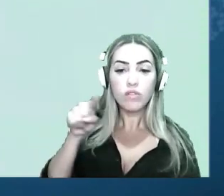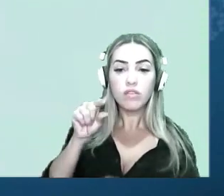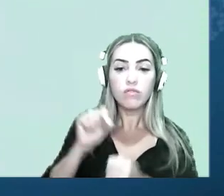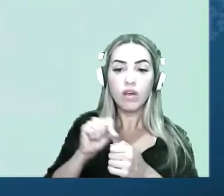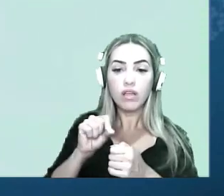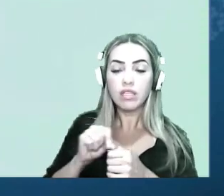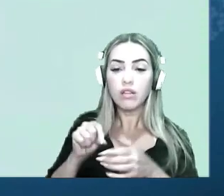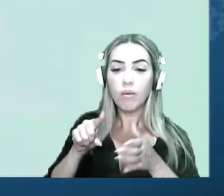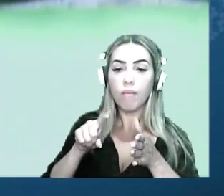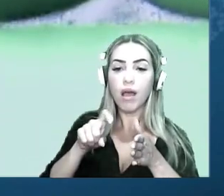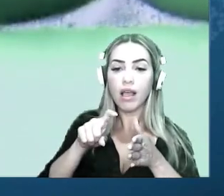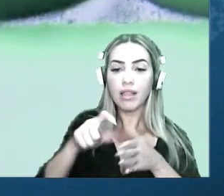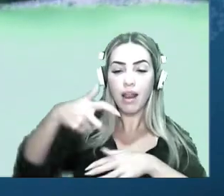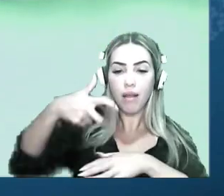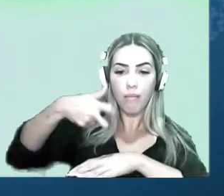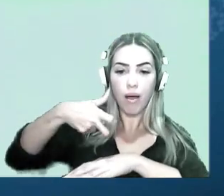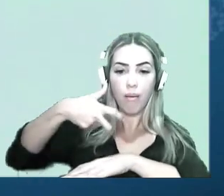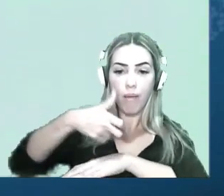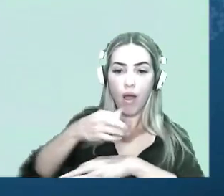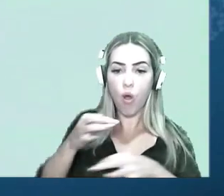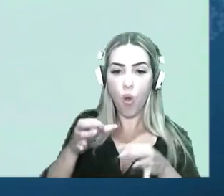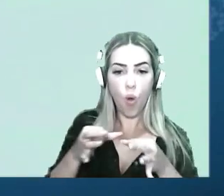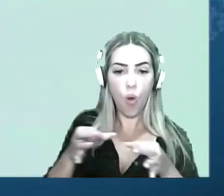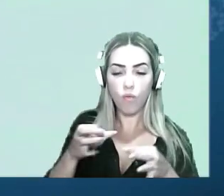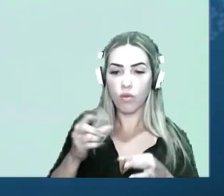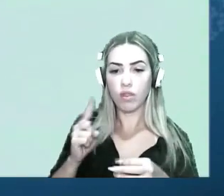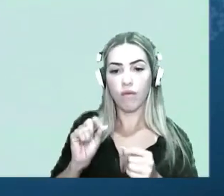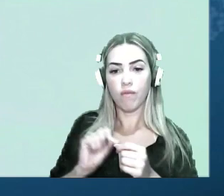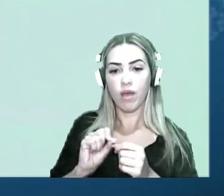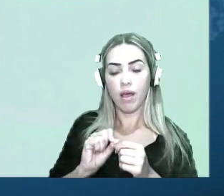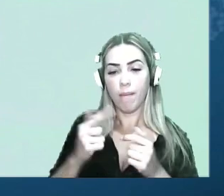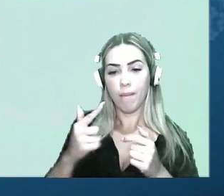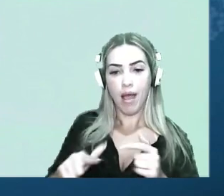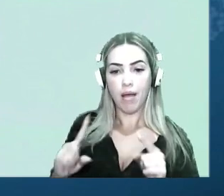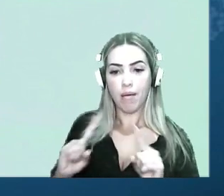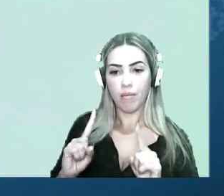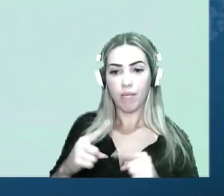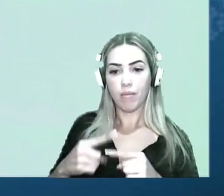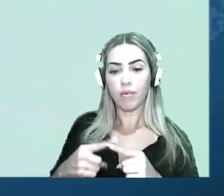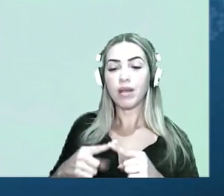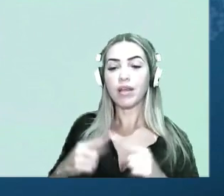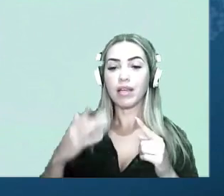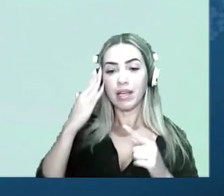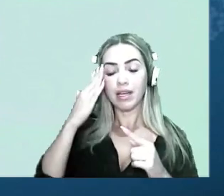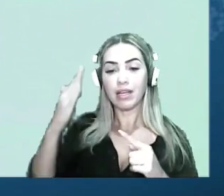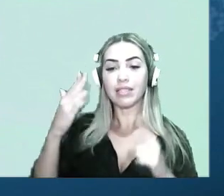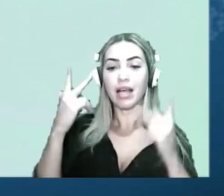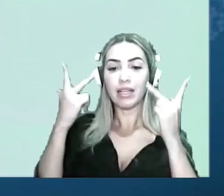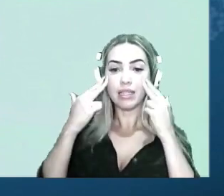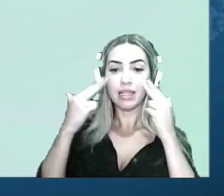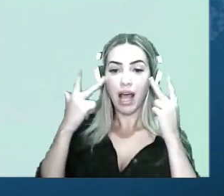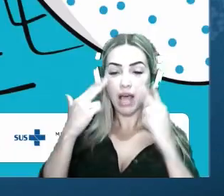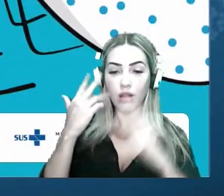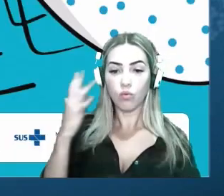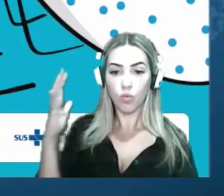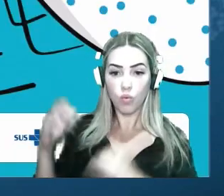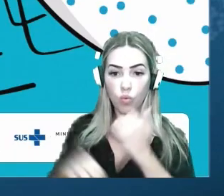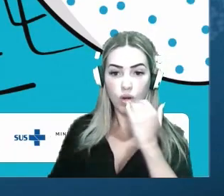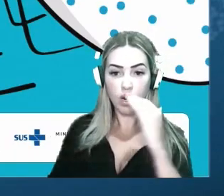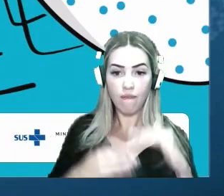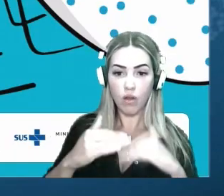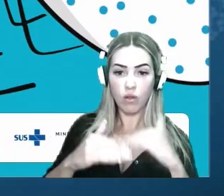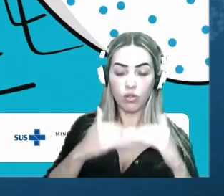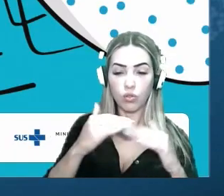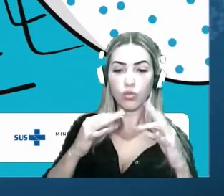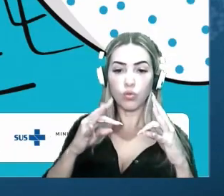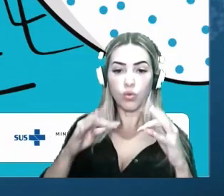nos ovos do Aedes. A gente não faz, porque, graças à natureza, graças à evolução, toda fêmea que tem